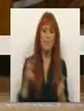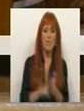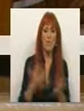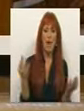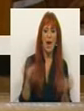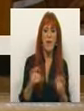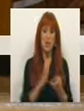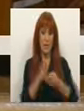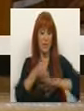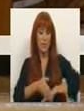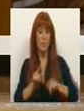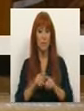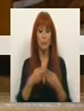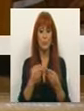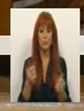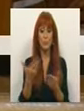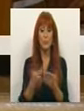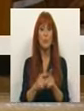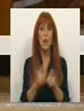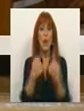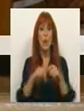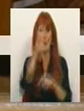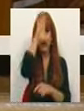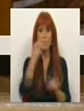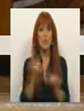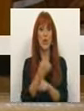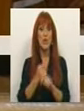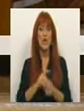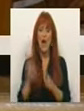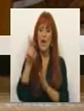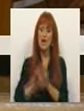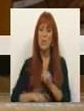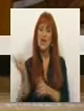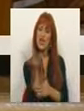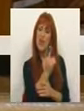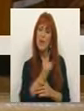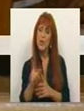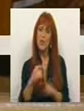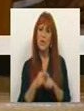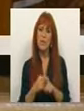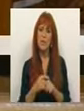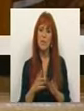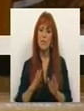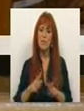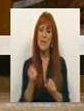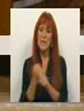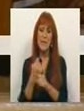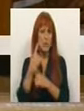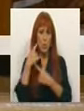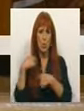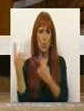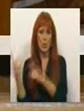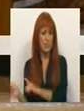aprovado, através da resolução do Conselho de Ministros, um regime excepcional de dispensa de serviço